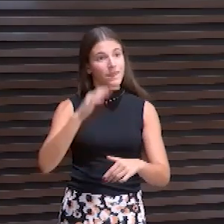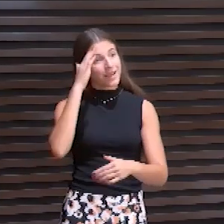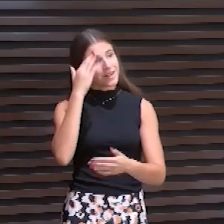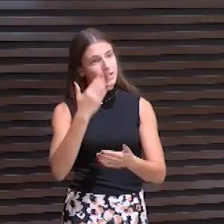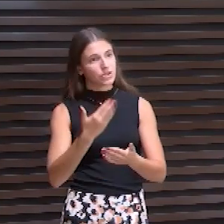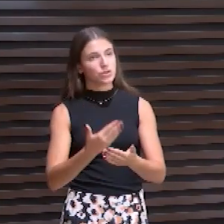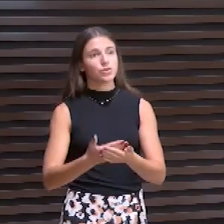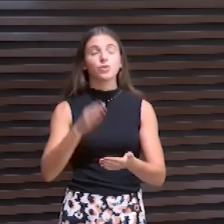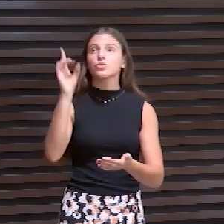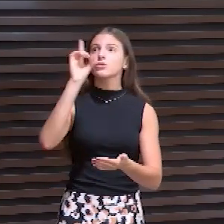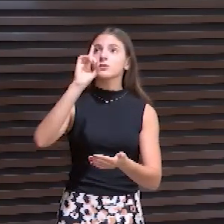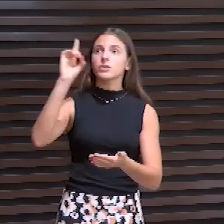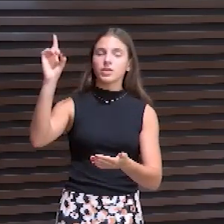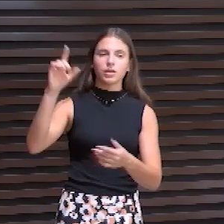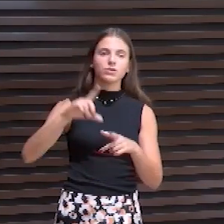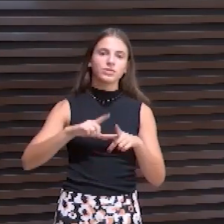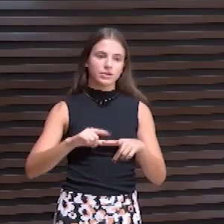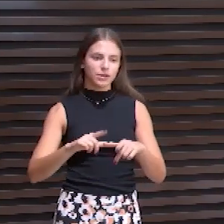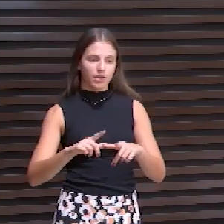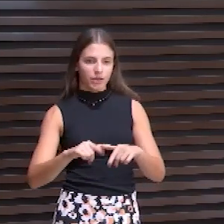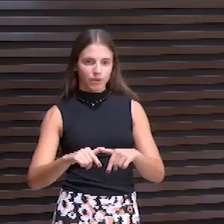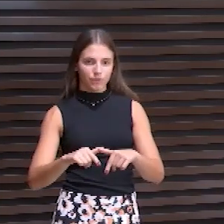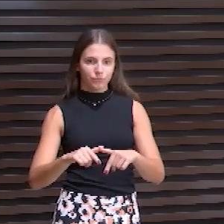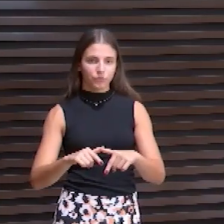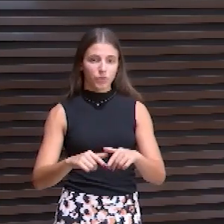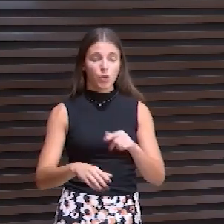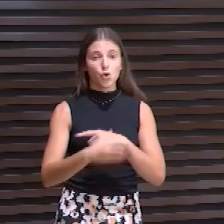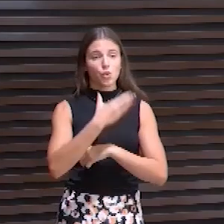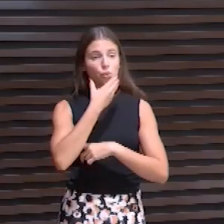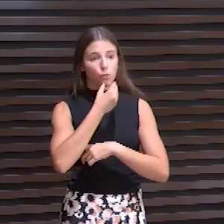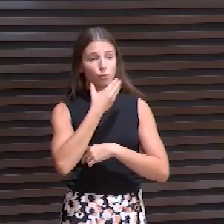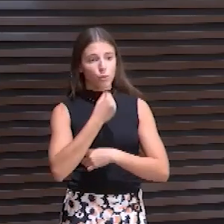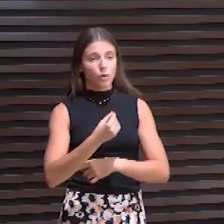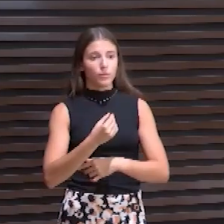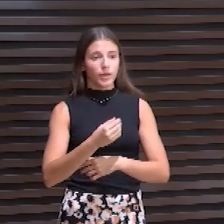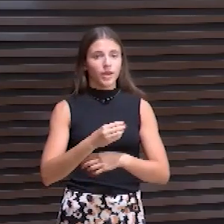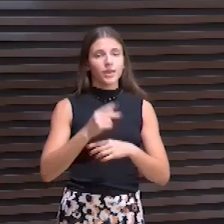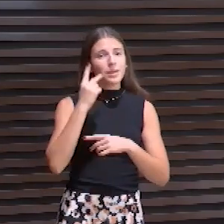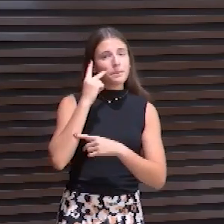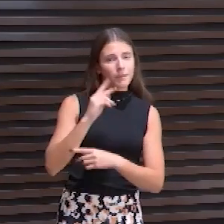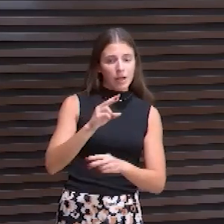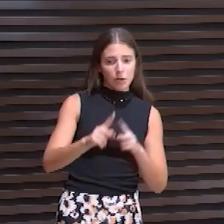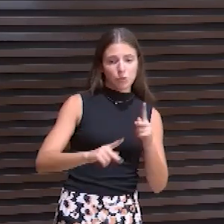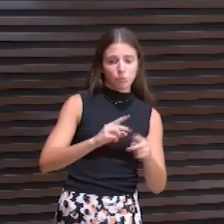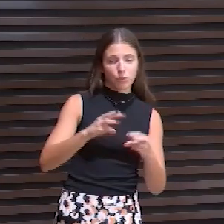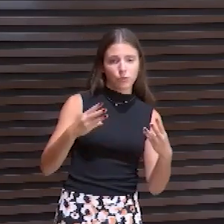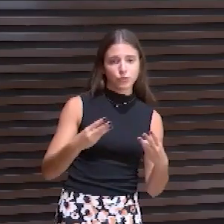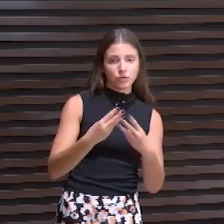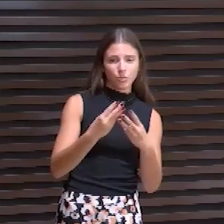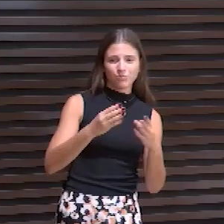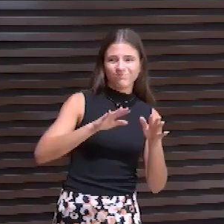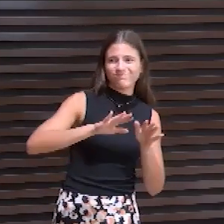que era para os judeus completamente distante e abominável e distante da graça de